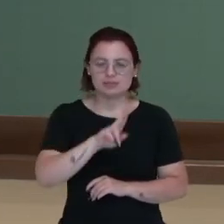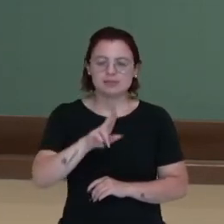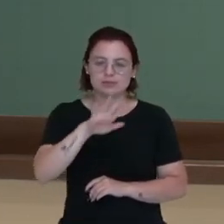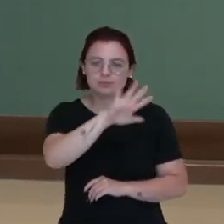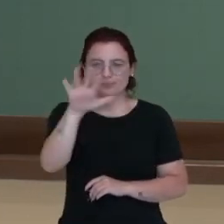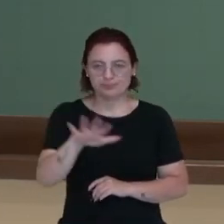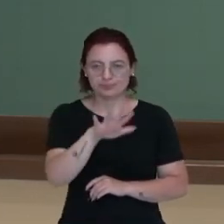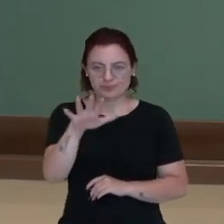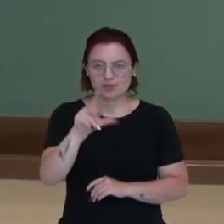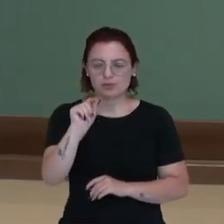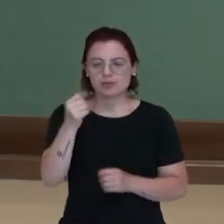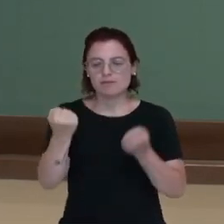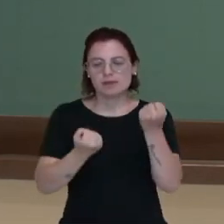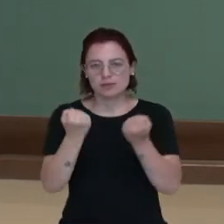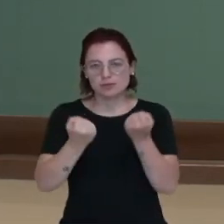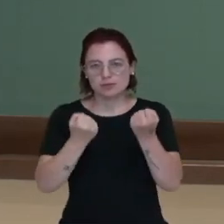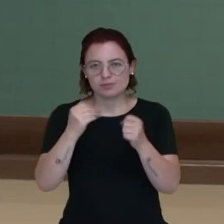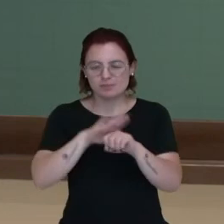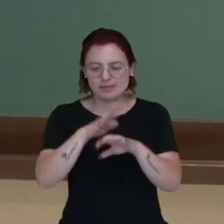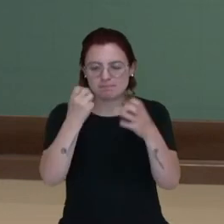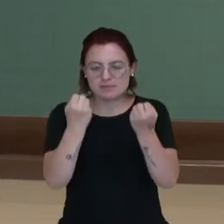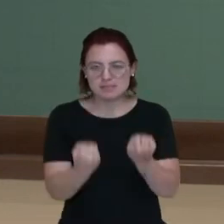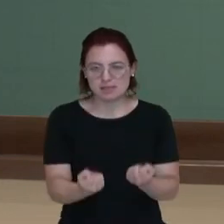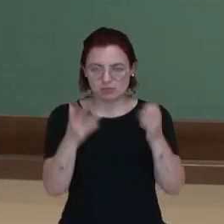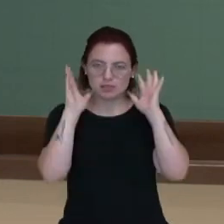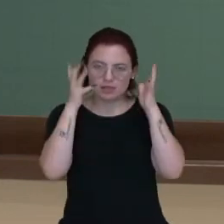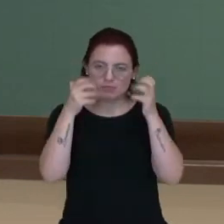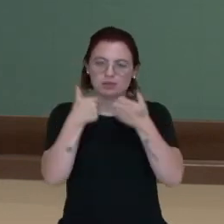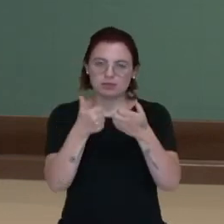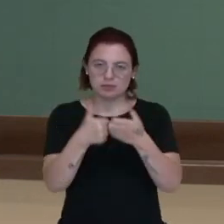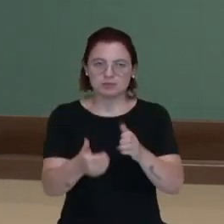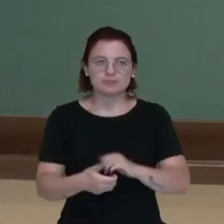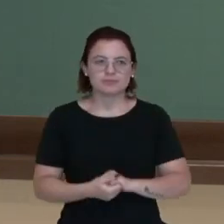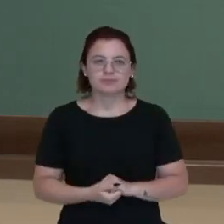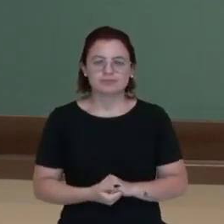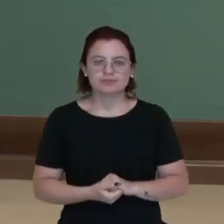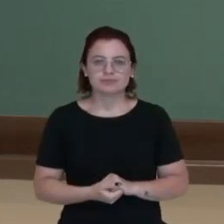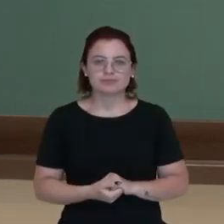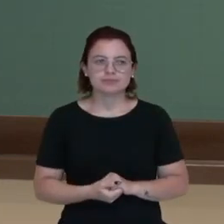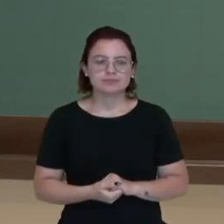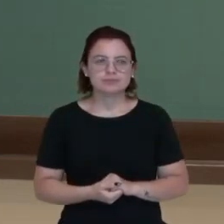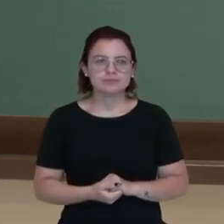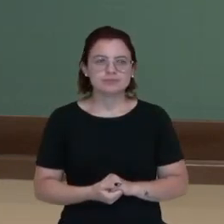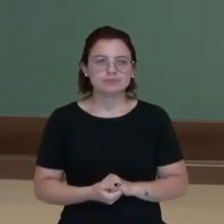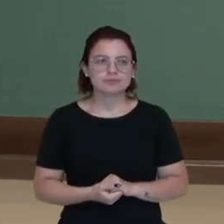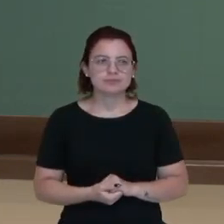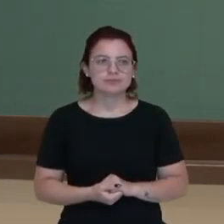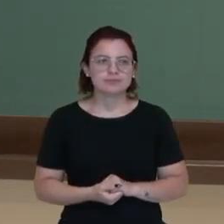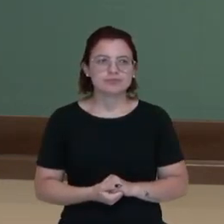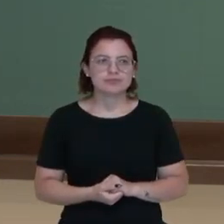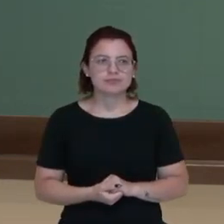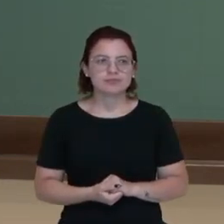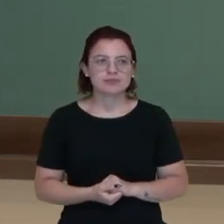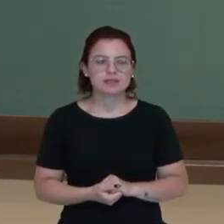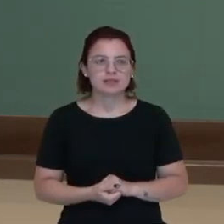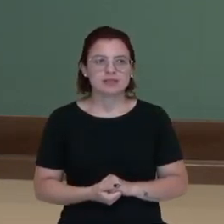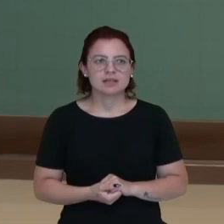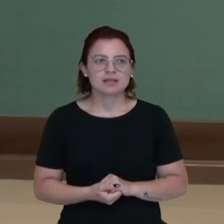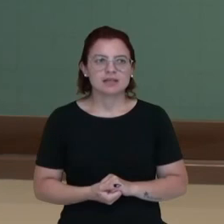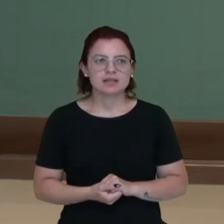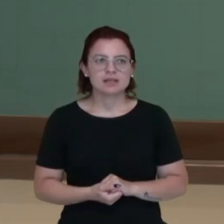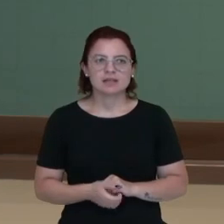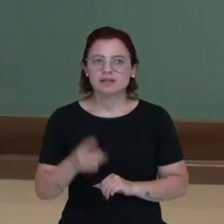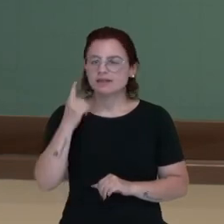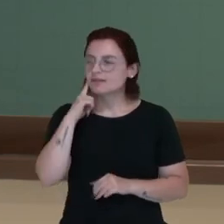nos veículos mais pesados, tá? Nos veículos de transporte mais pesado. Professor, esse slide,